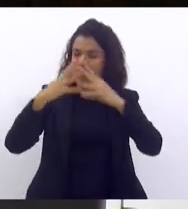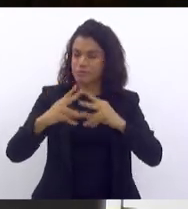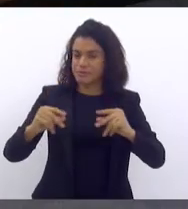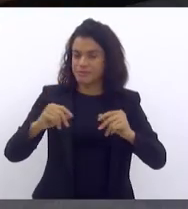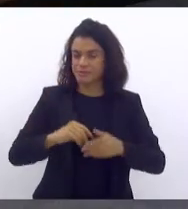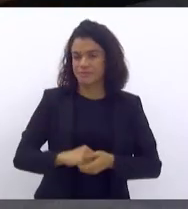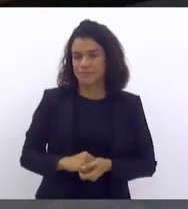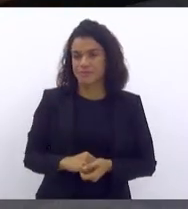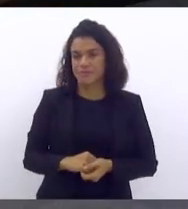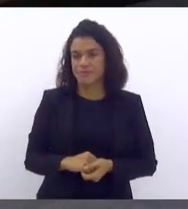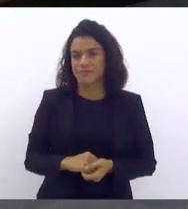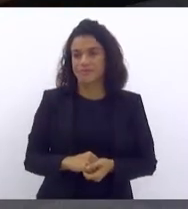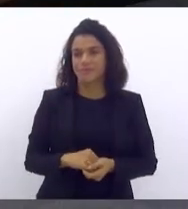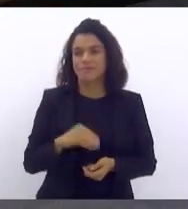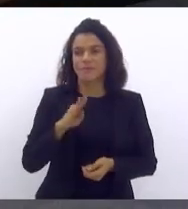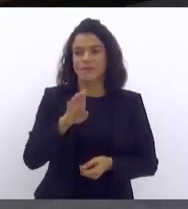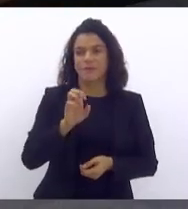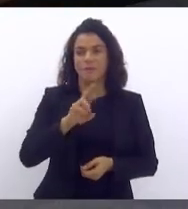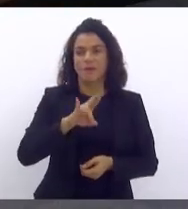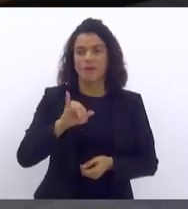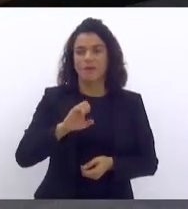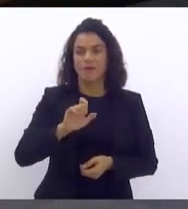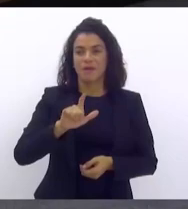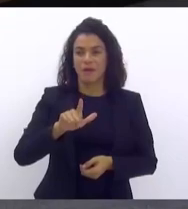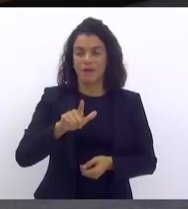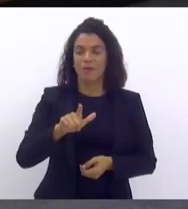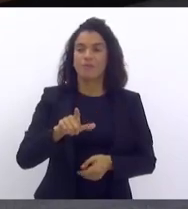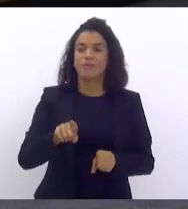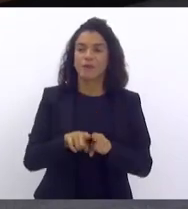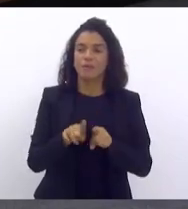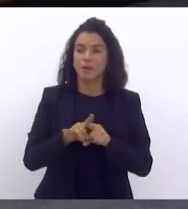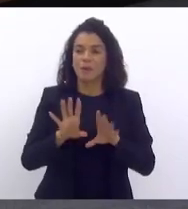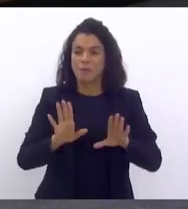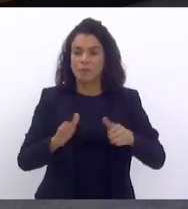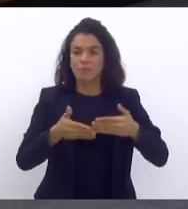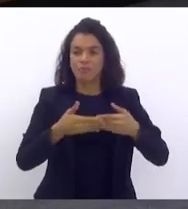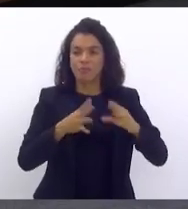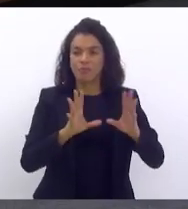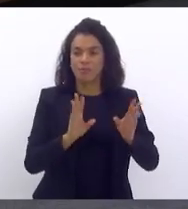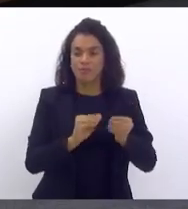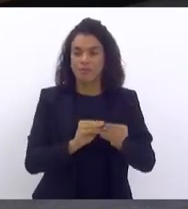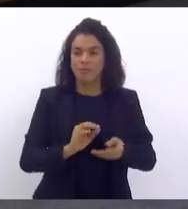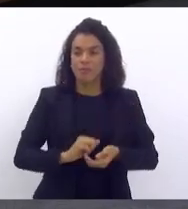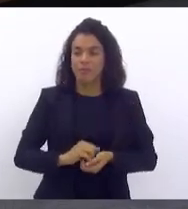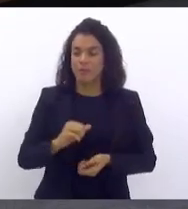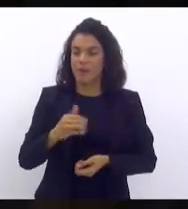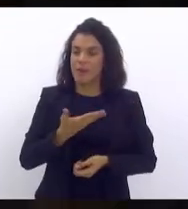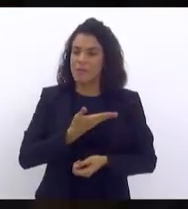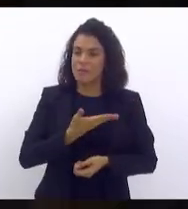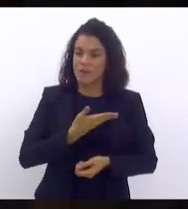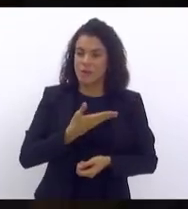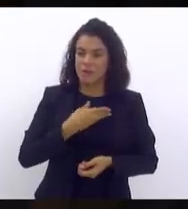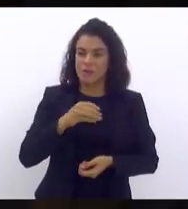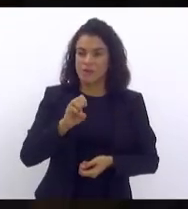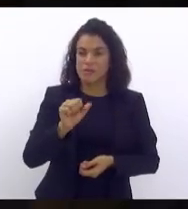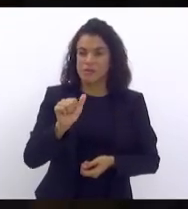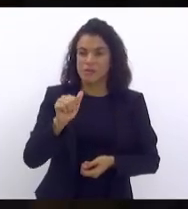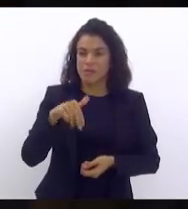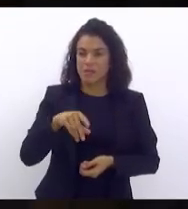isso. Obrigado, Berriel. Para as considerações finais, companheiro, querido amigo, Sandro